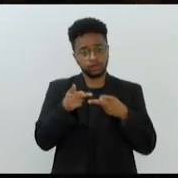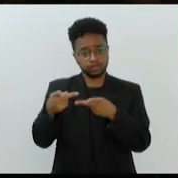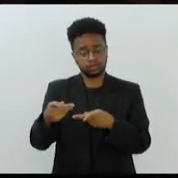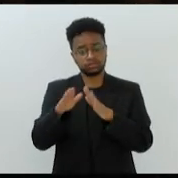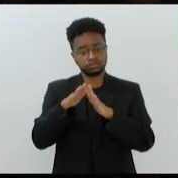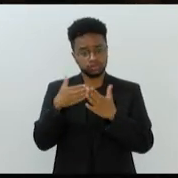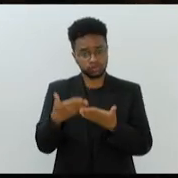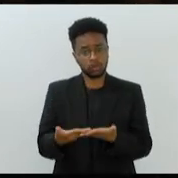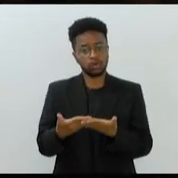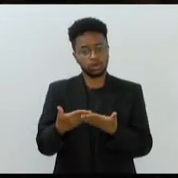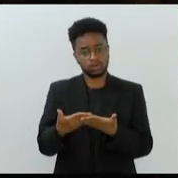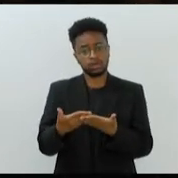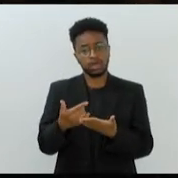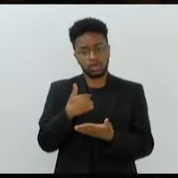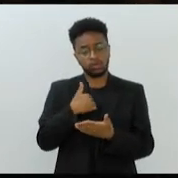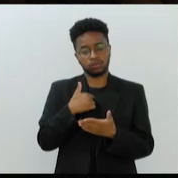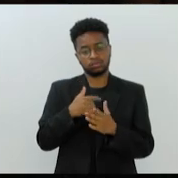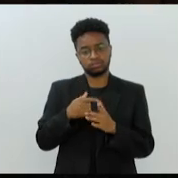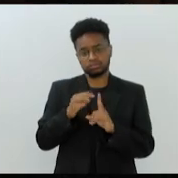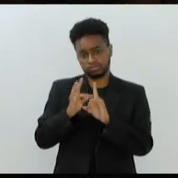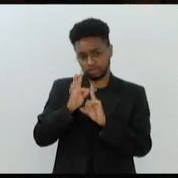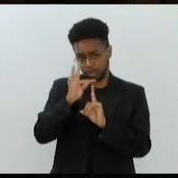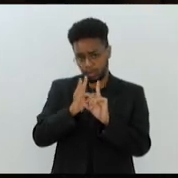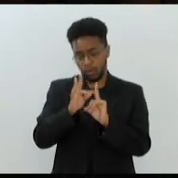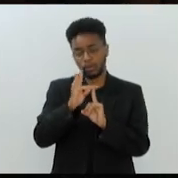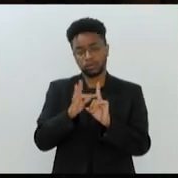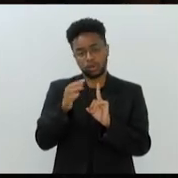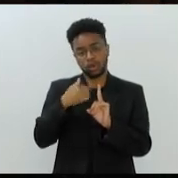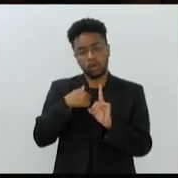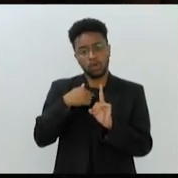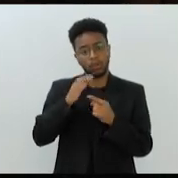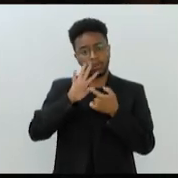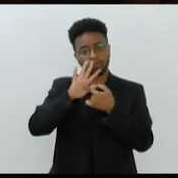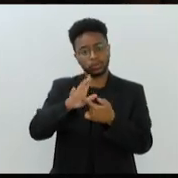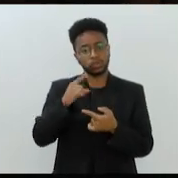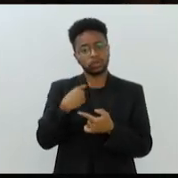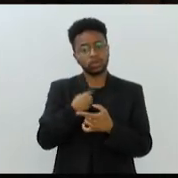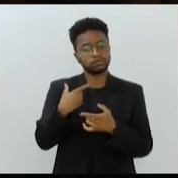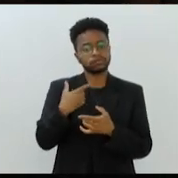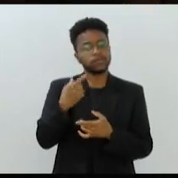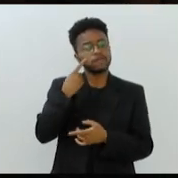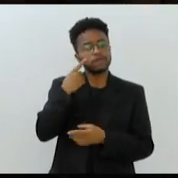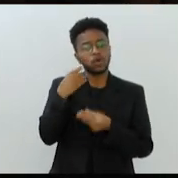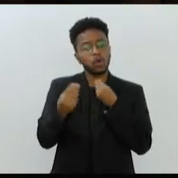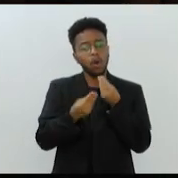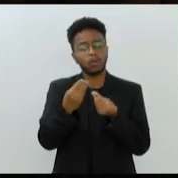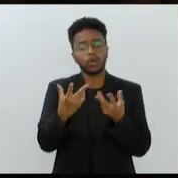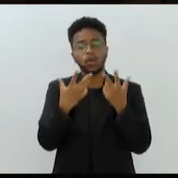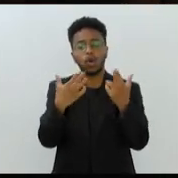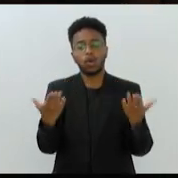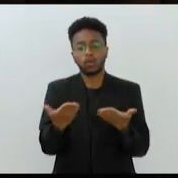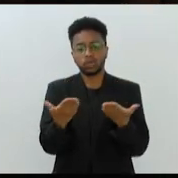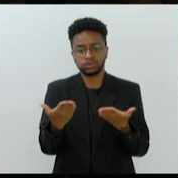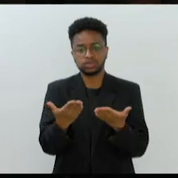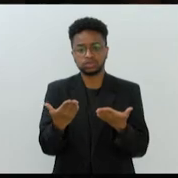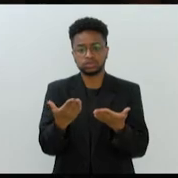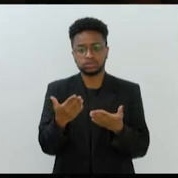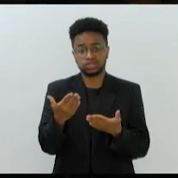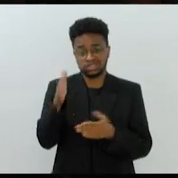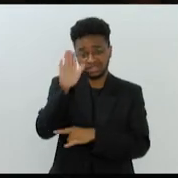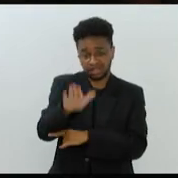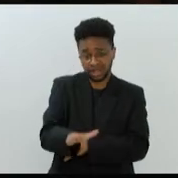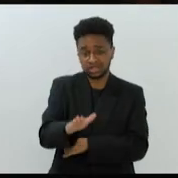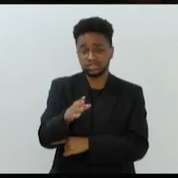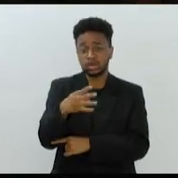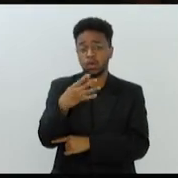Benário. Eu vou levar um termômetro que a gente comprou e vamos medir a temperatura. Num dia como hoje, que agora à tarde vai fazer